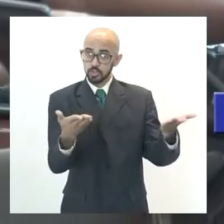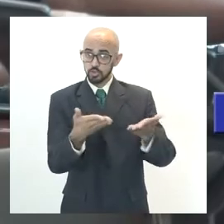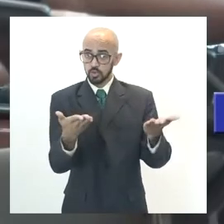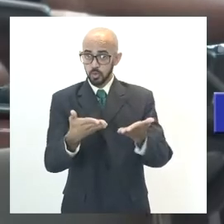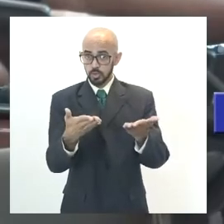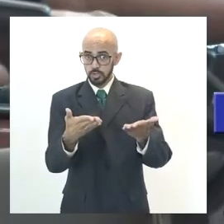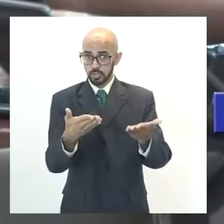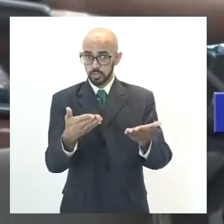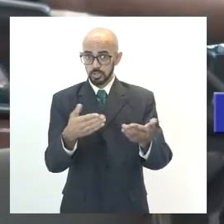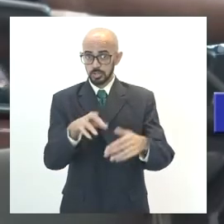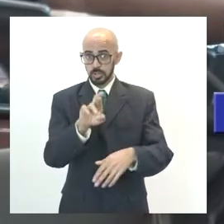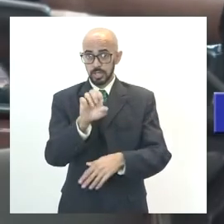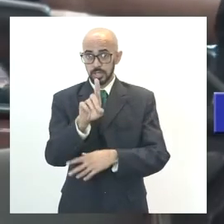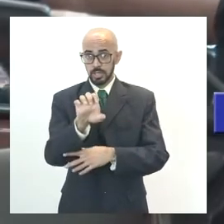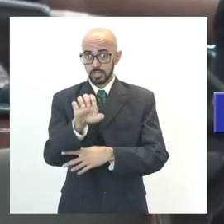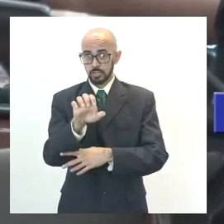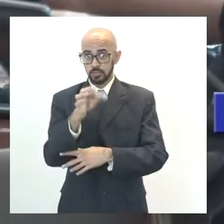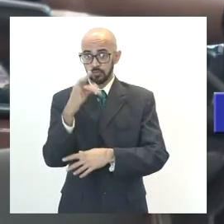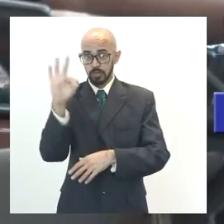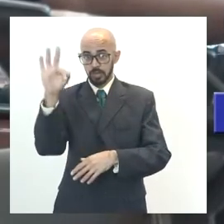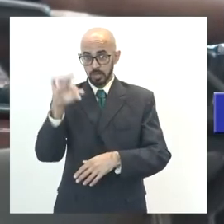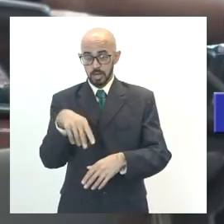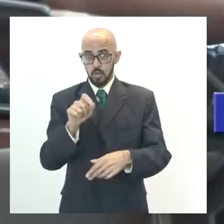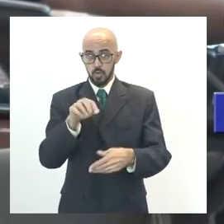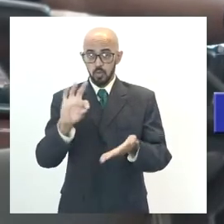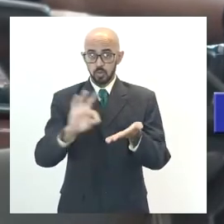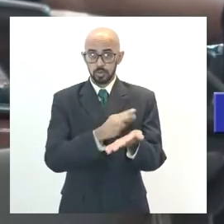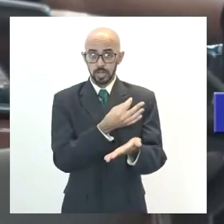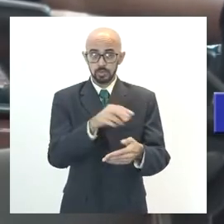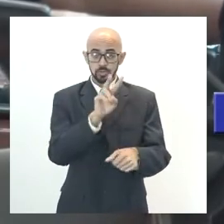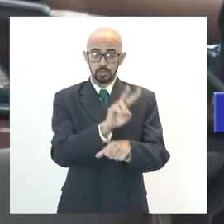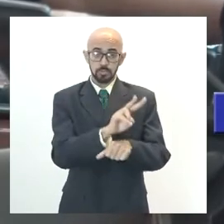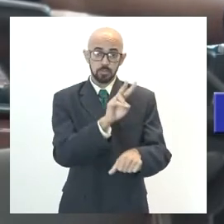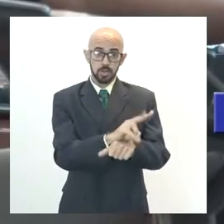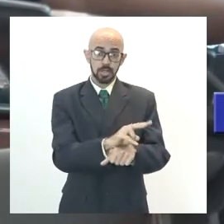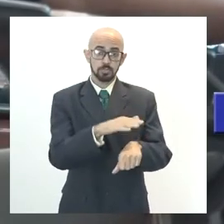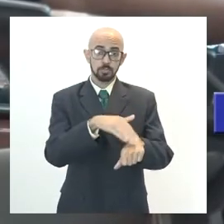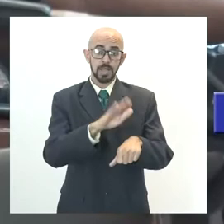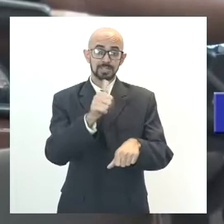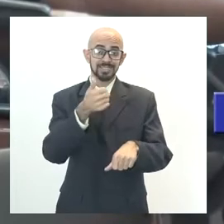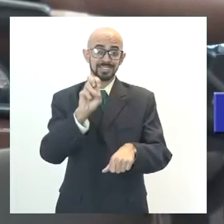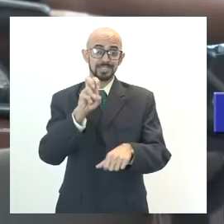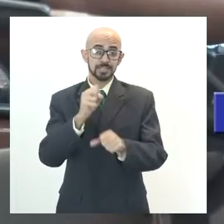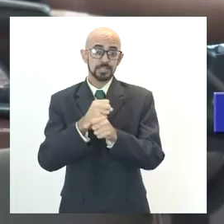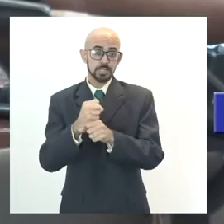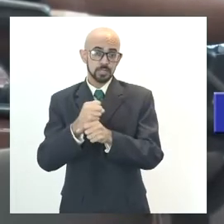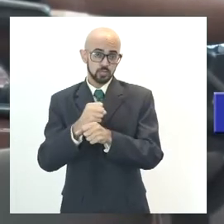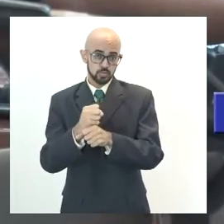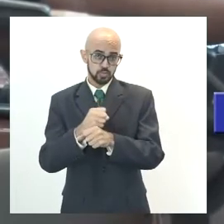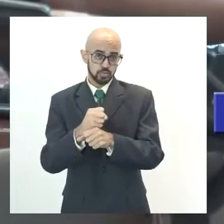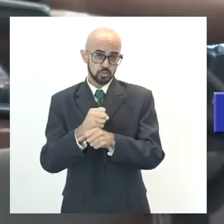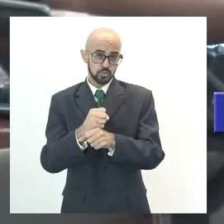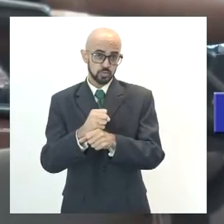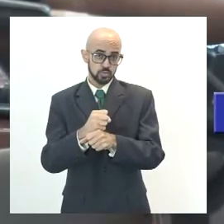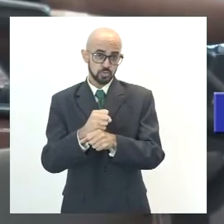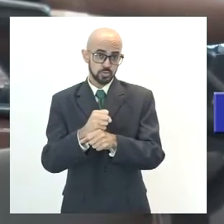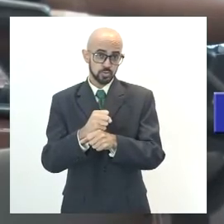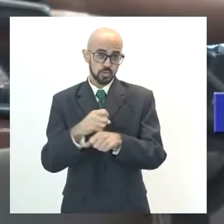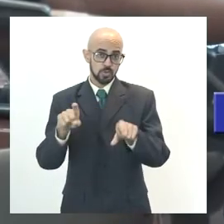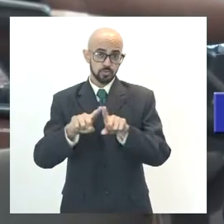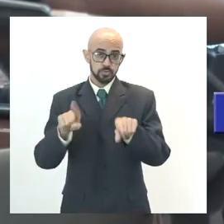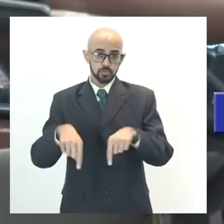da Rede Federal contratos temporários de mais de 15 anos de existência cargos